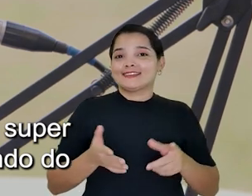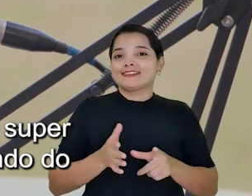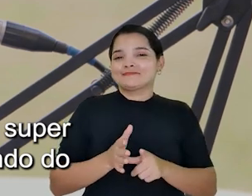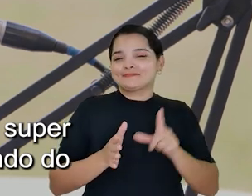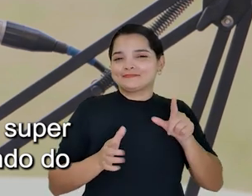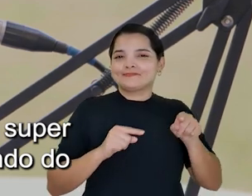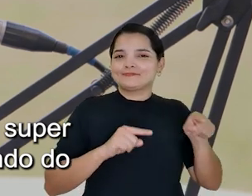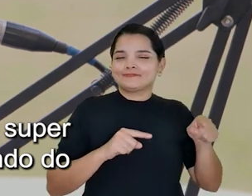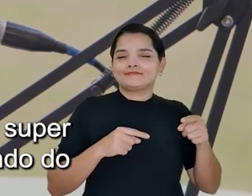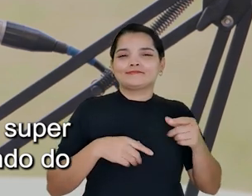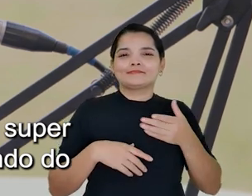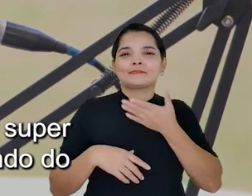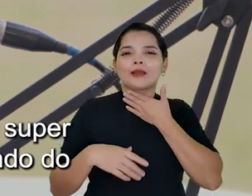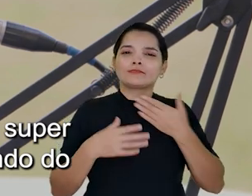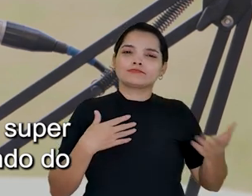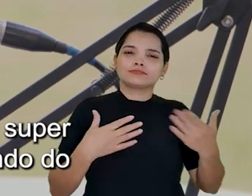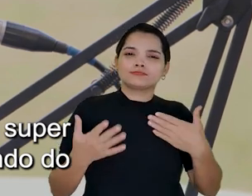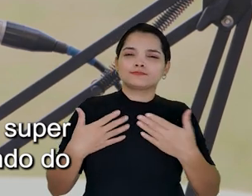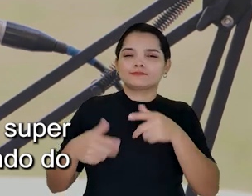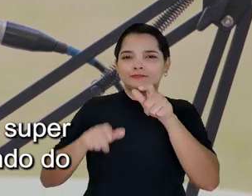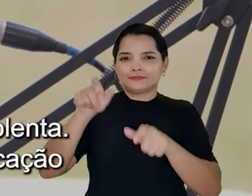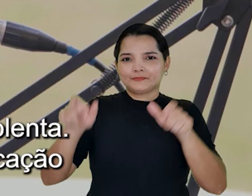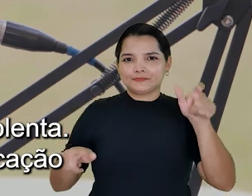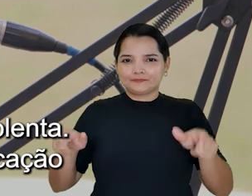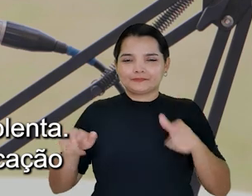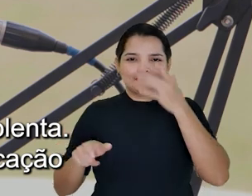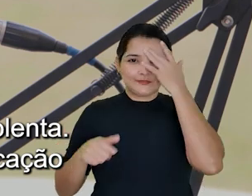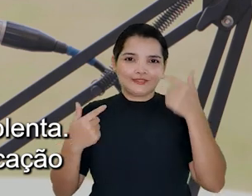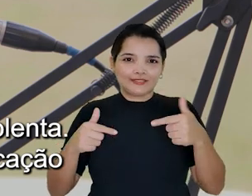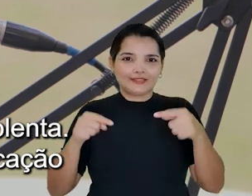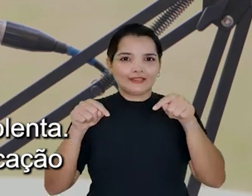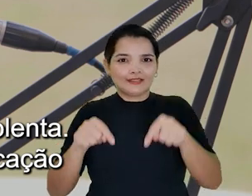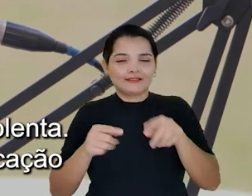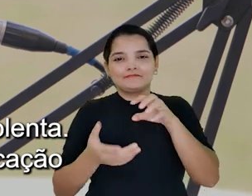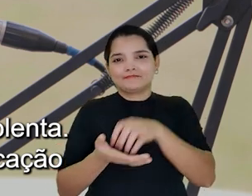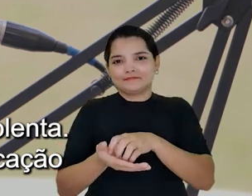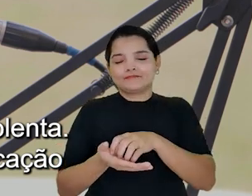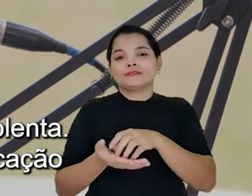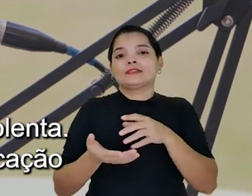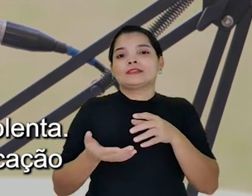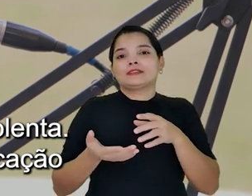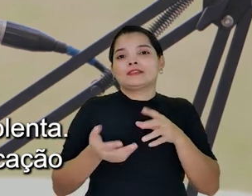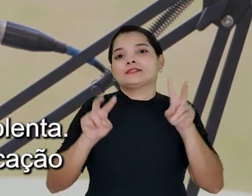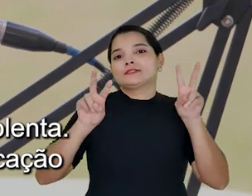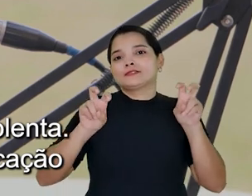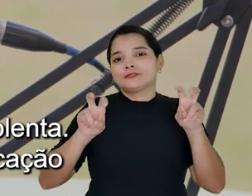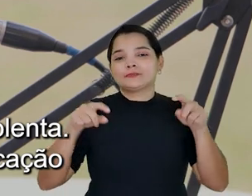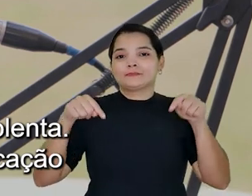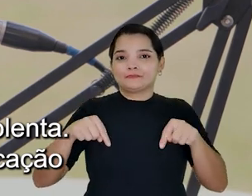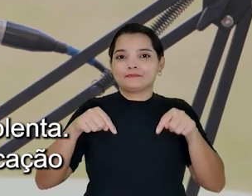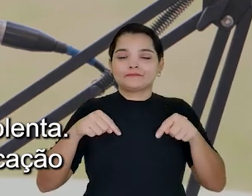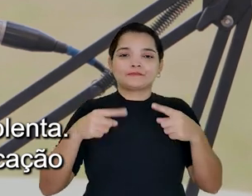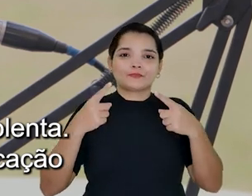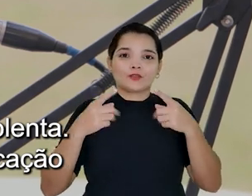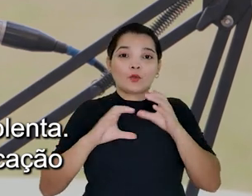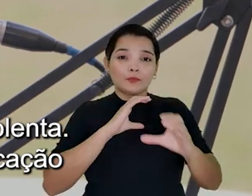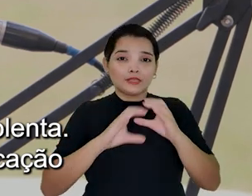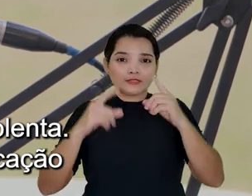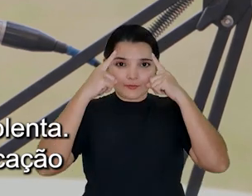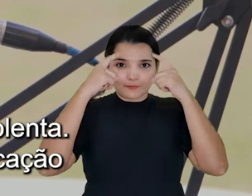você bateu um papo super especial com servidores que estão participando do conexões ifs 2024 sobre comunicação não